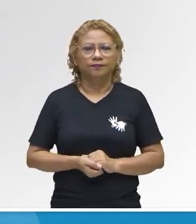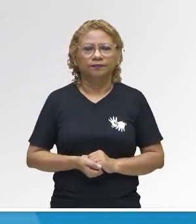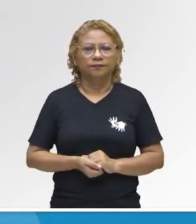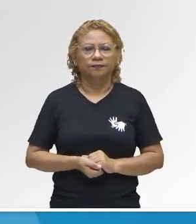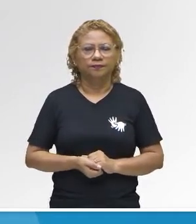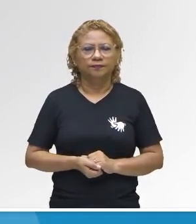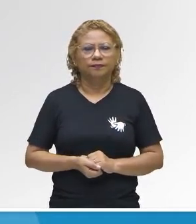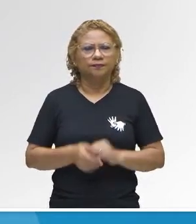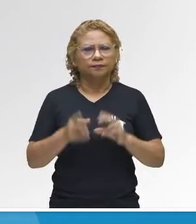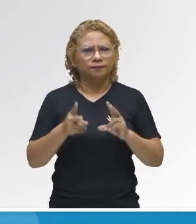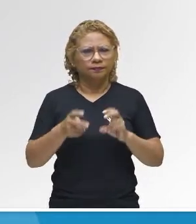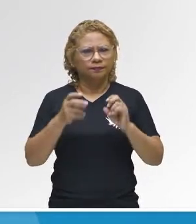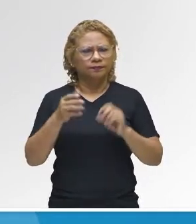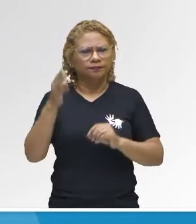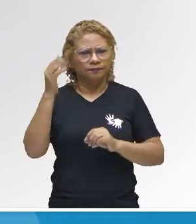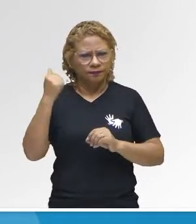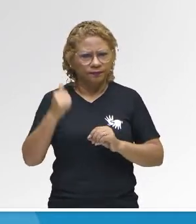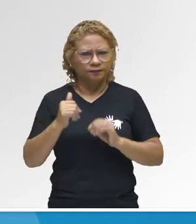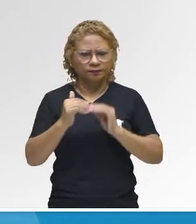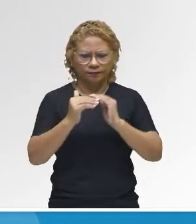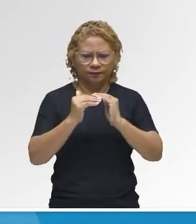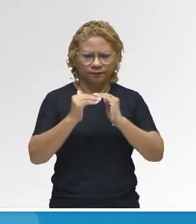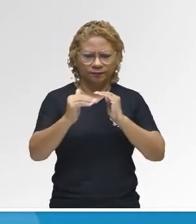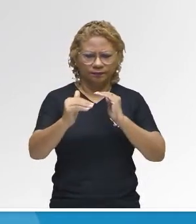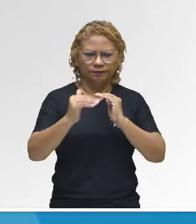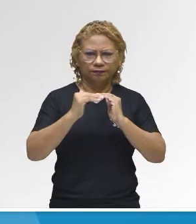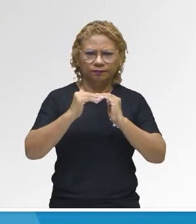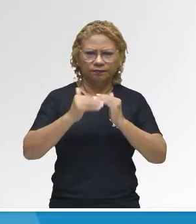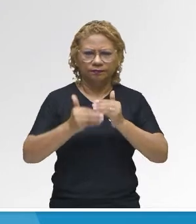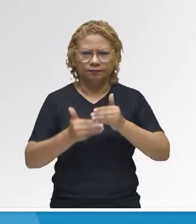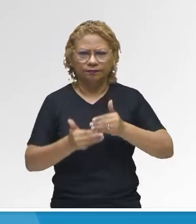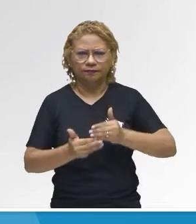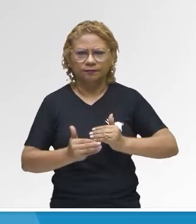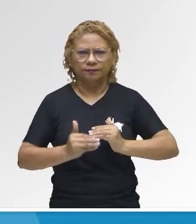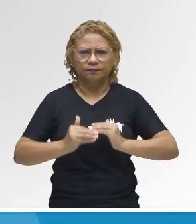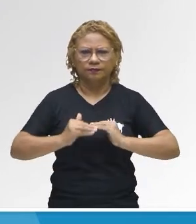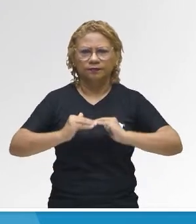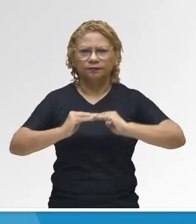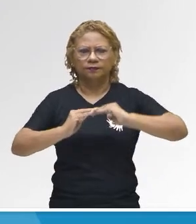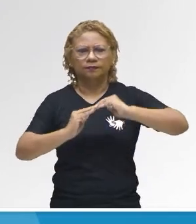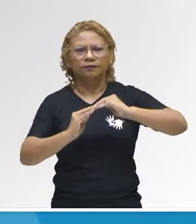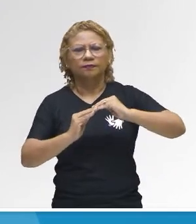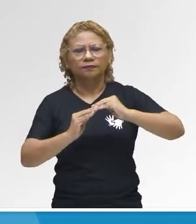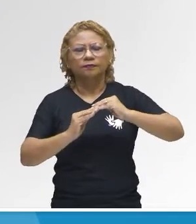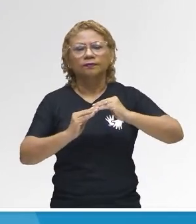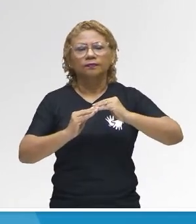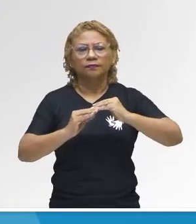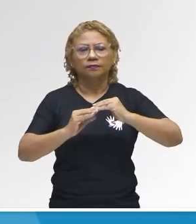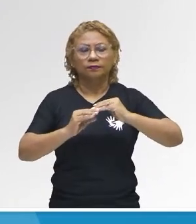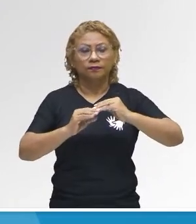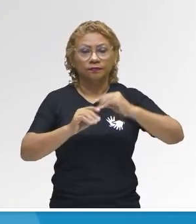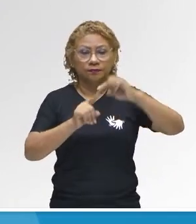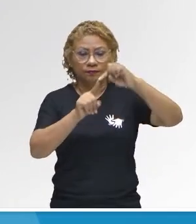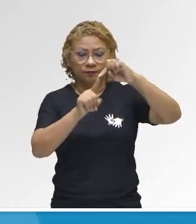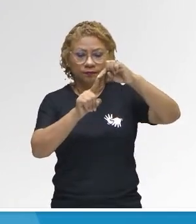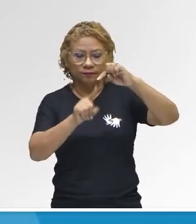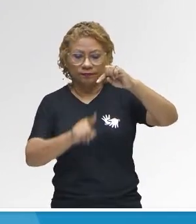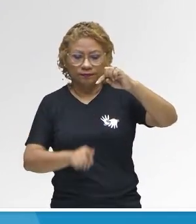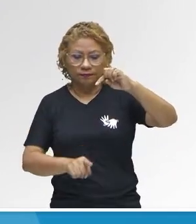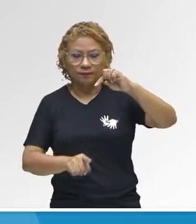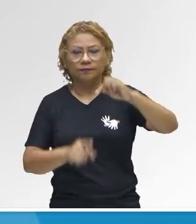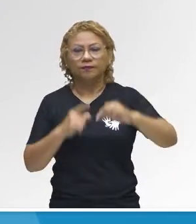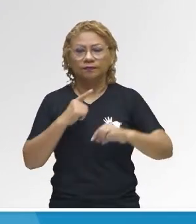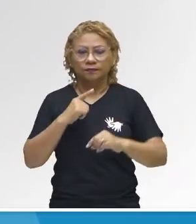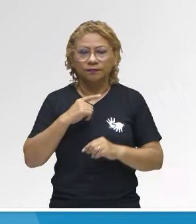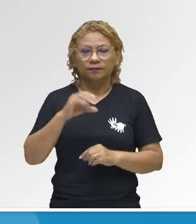a projeção ortogonal de um segmento de reta sobre um plano, o que vem a ser? A projeção